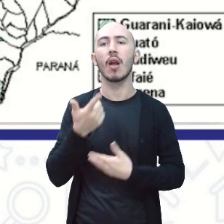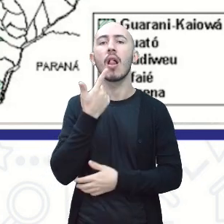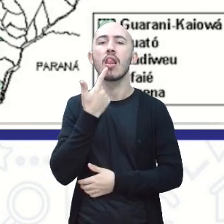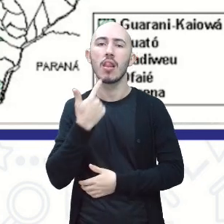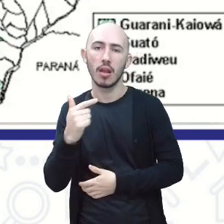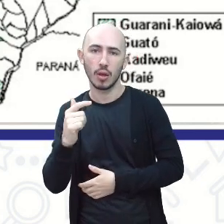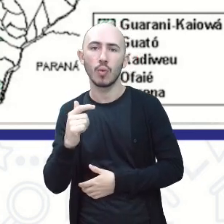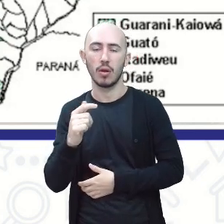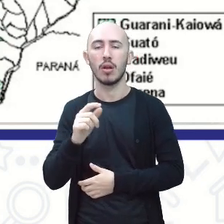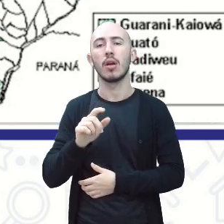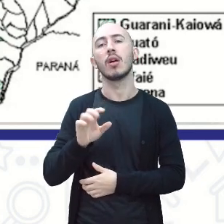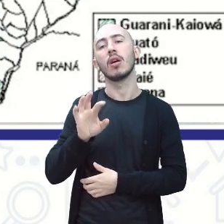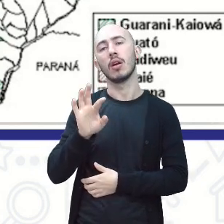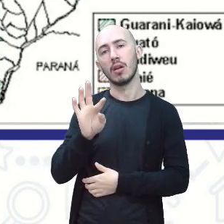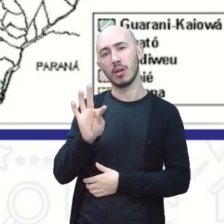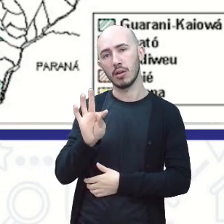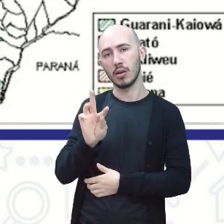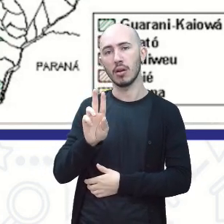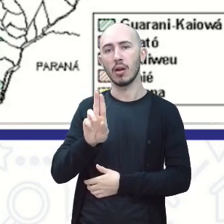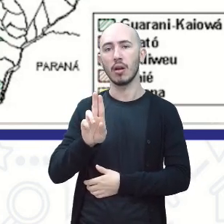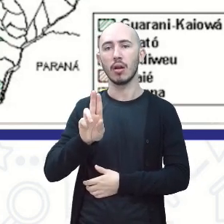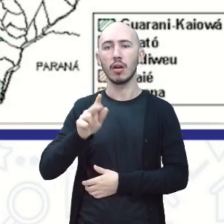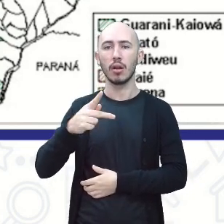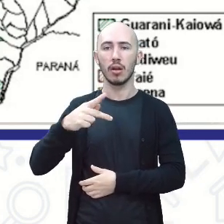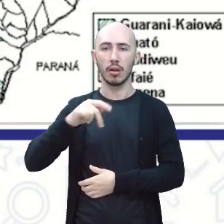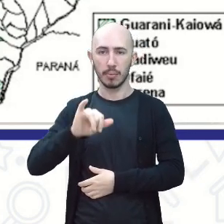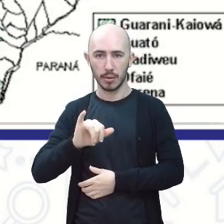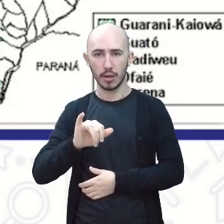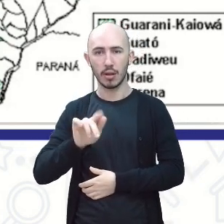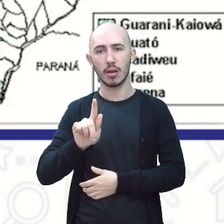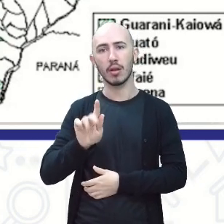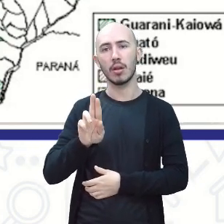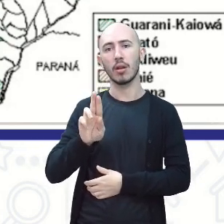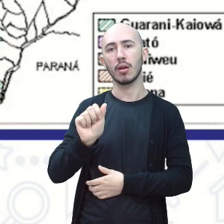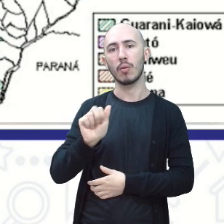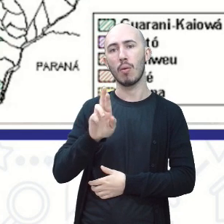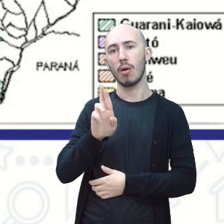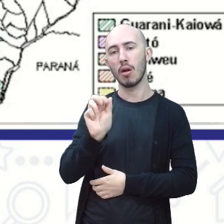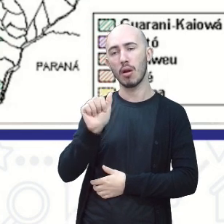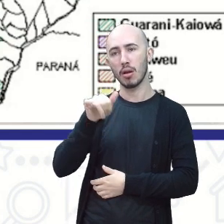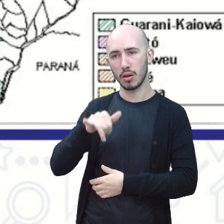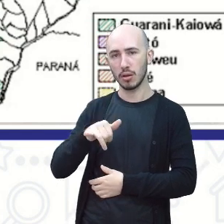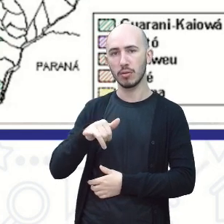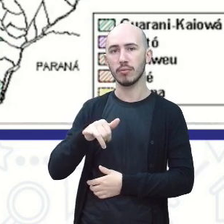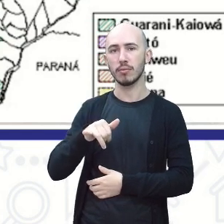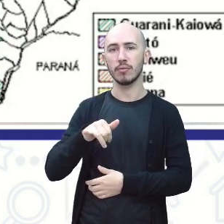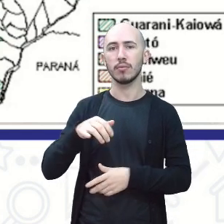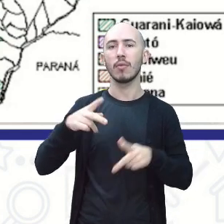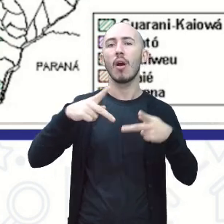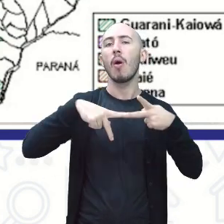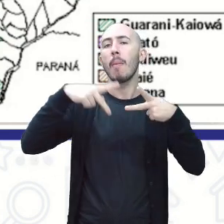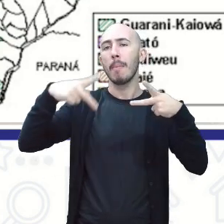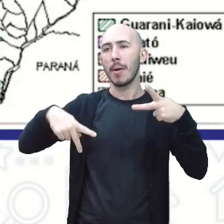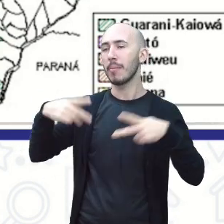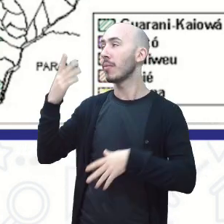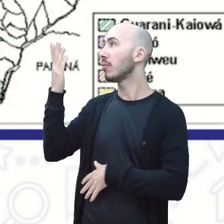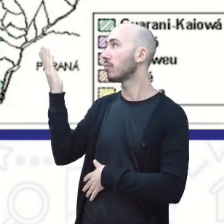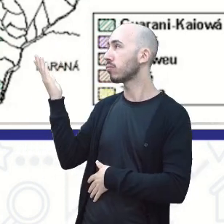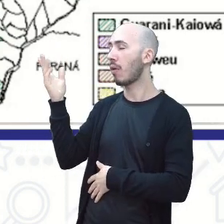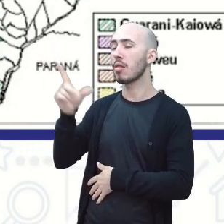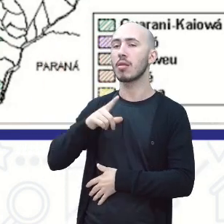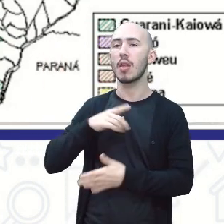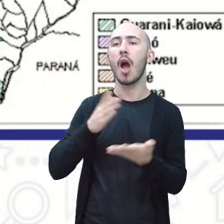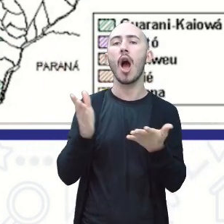Tupi-Guarani. Então, dentro dessa perspectiva, a gente tem aqui um mapa, né, com algumas etnias,